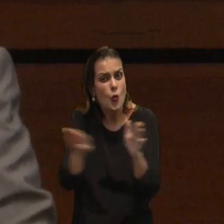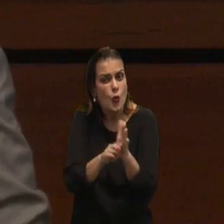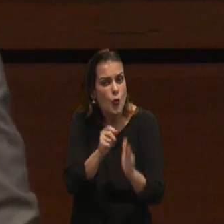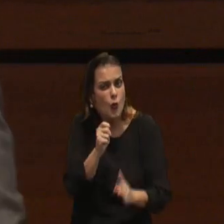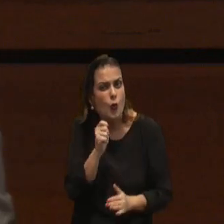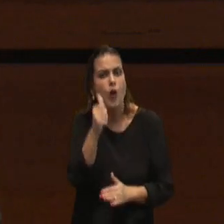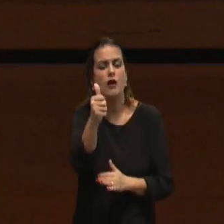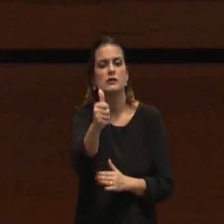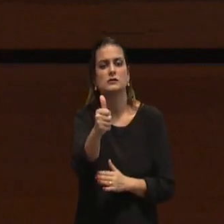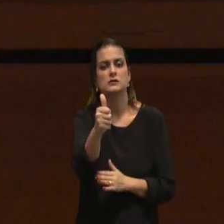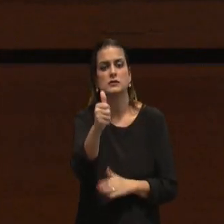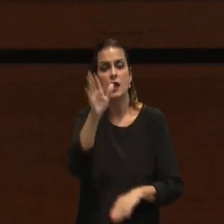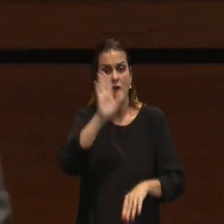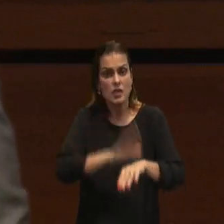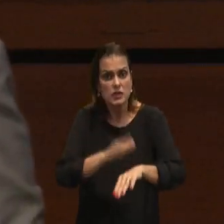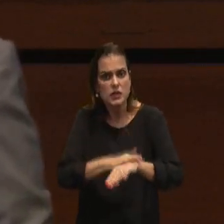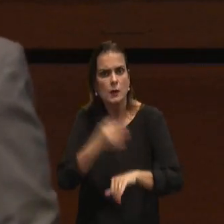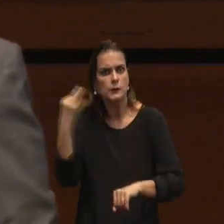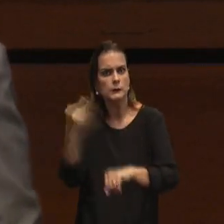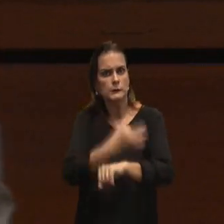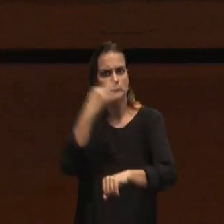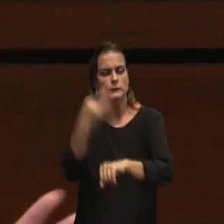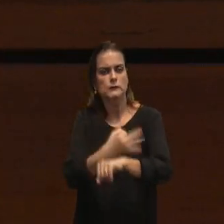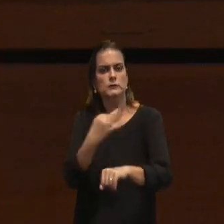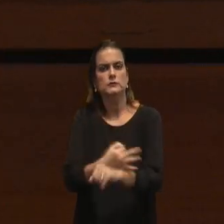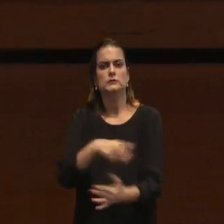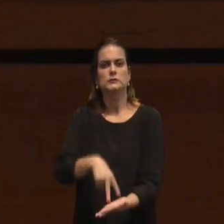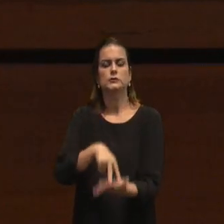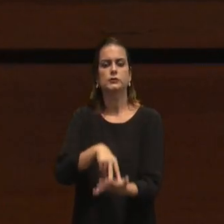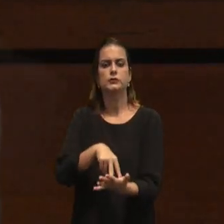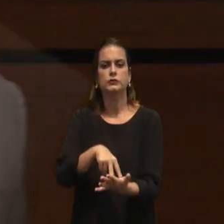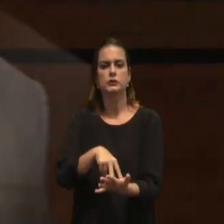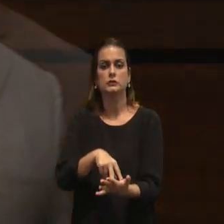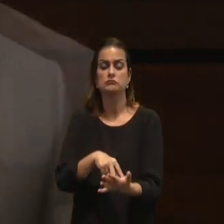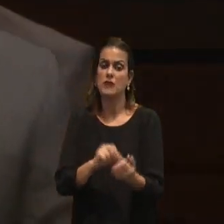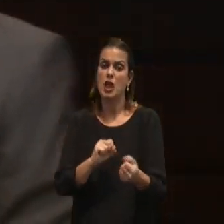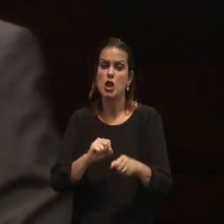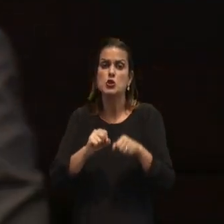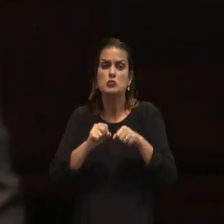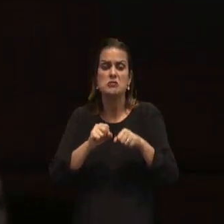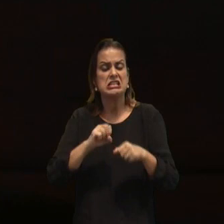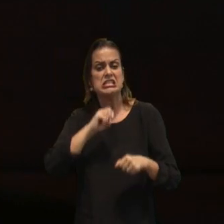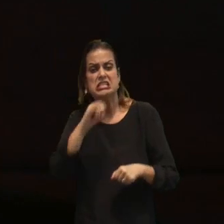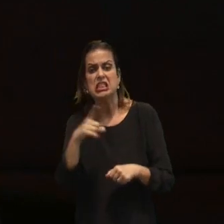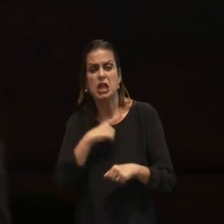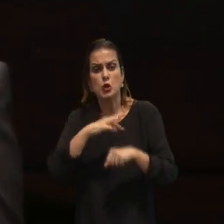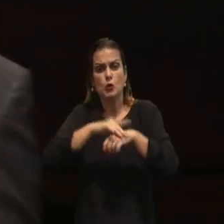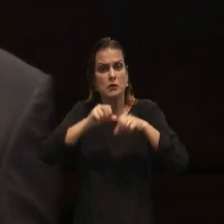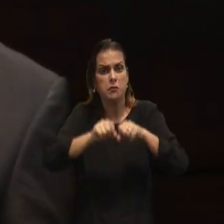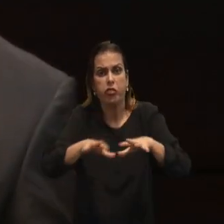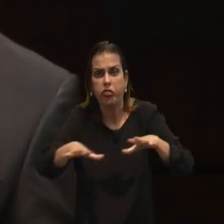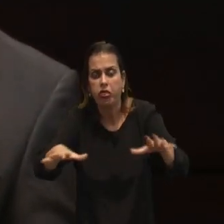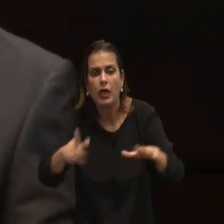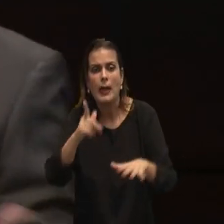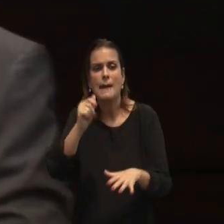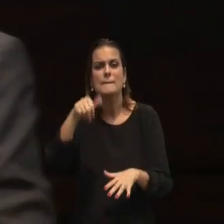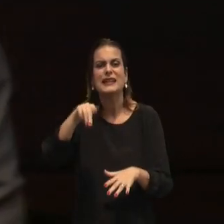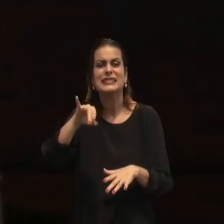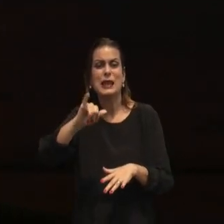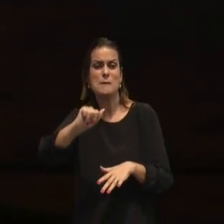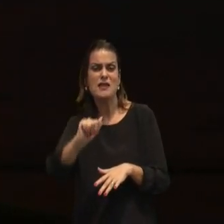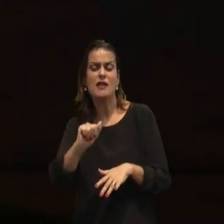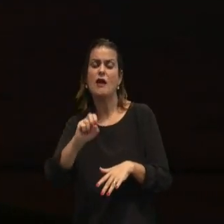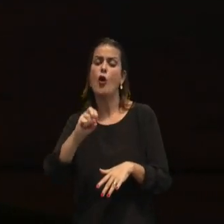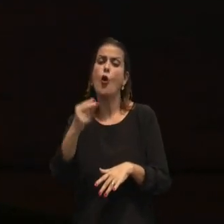próximo. É um tempo de perseverança, com epidemia ou sem epidemia, com pandemia ou